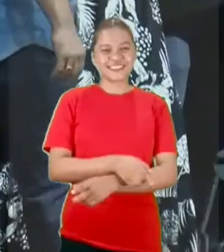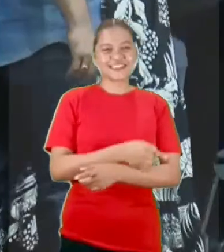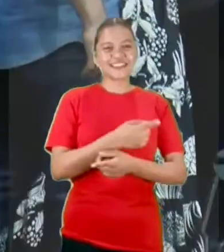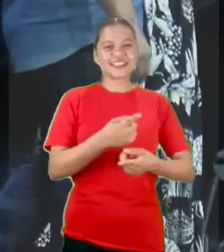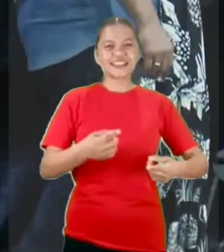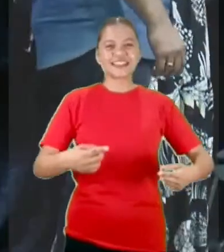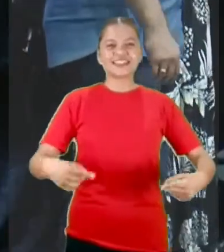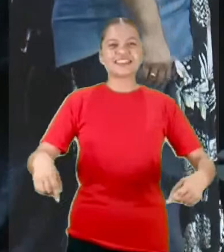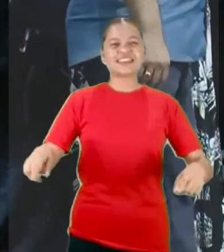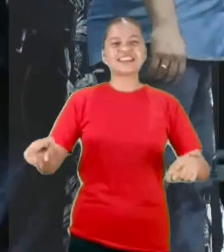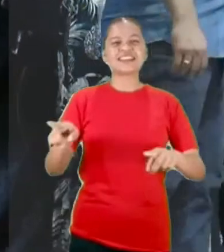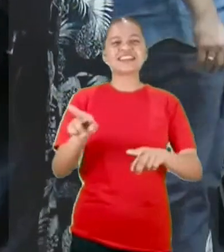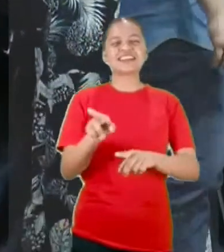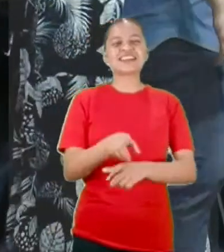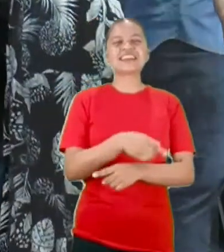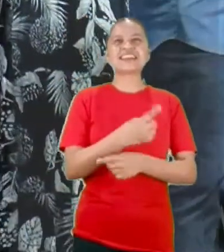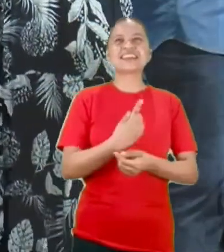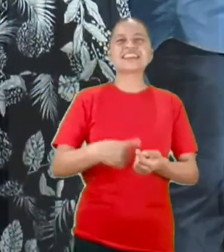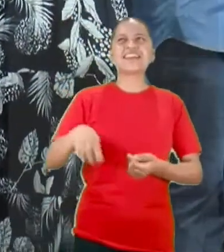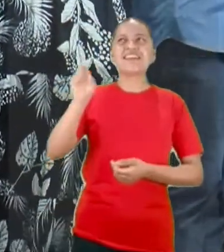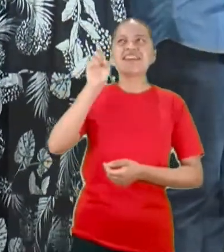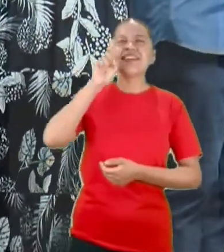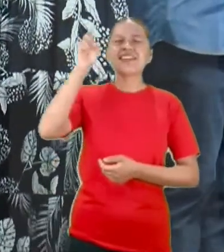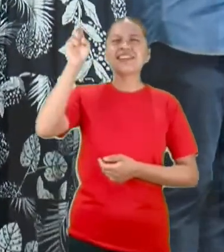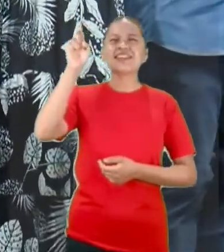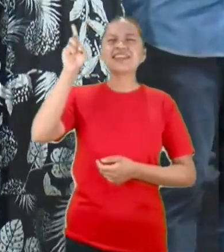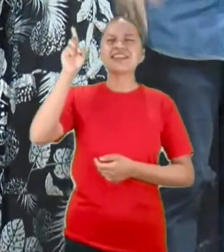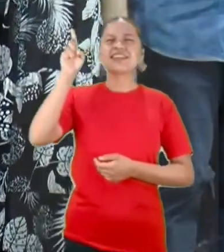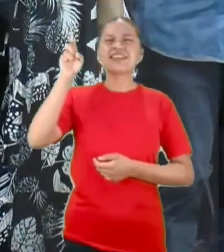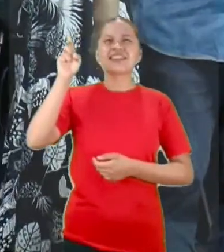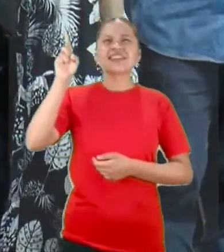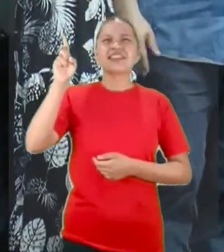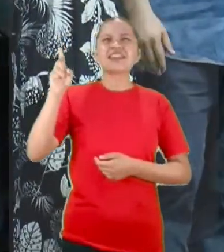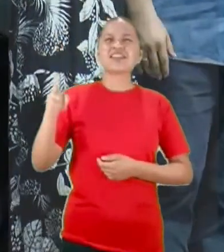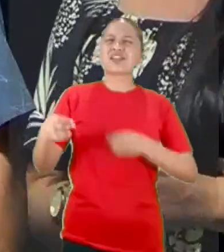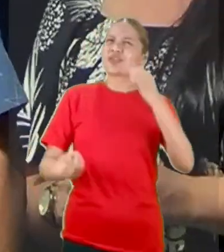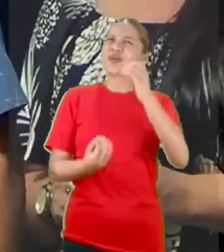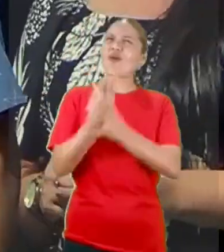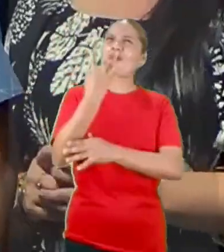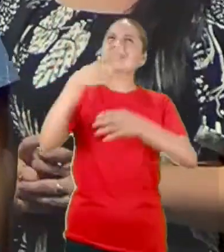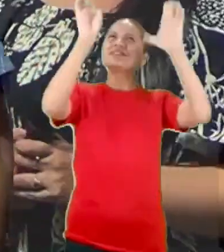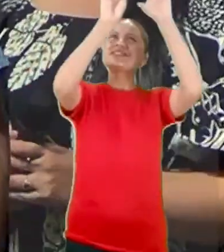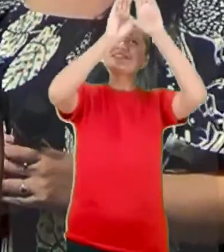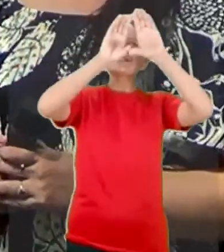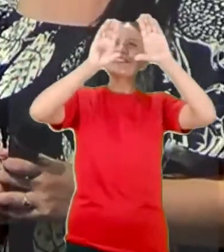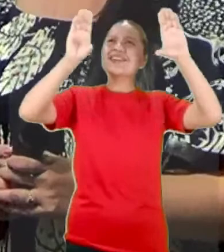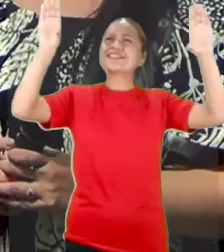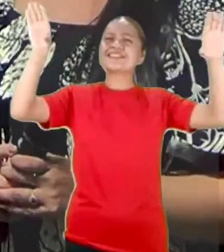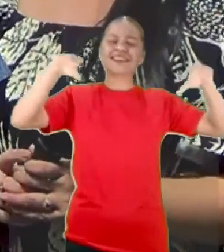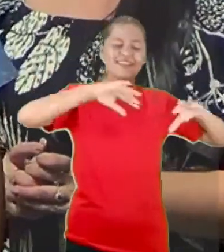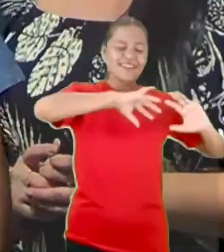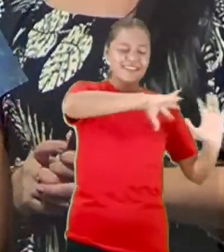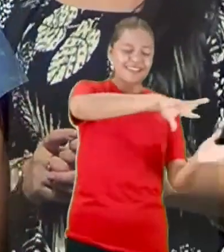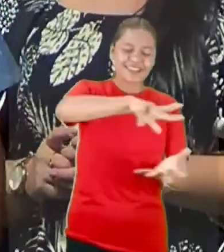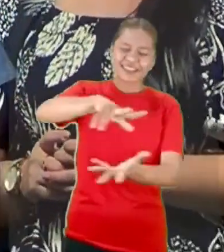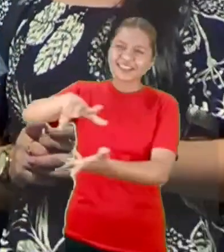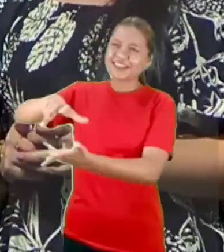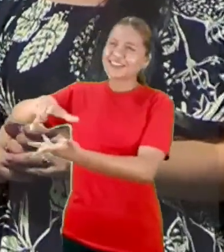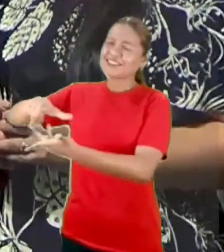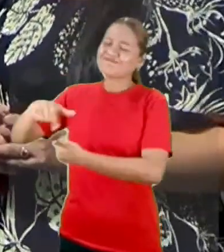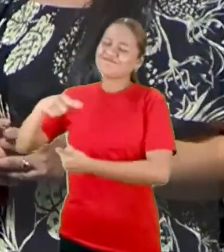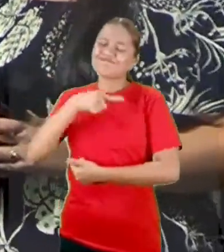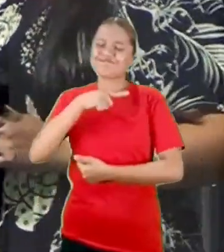Deus. Ele, assim como criou os céus e a terra, Ele tem nossas vidas em suas